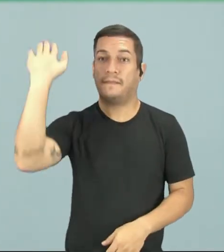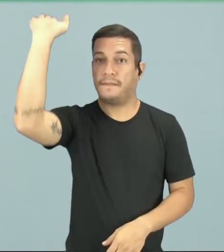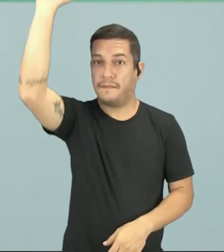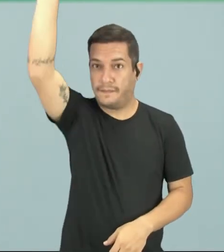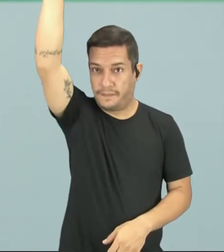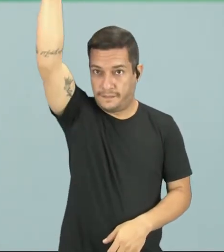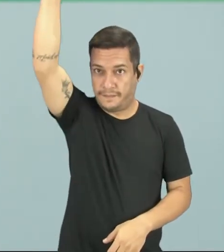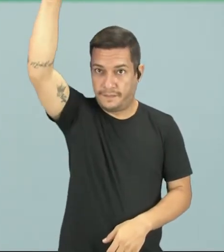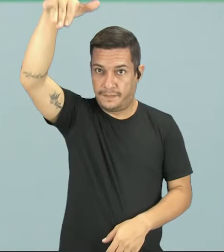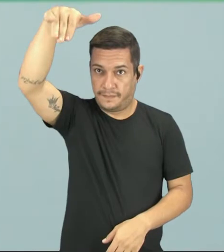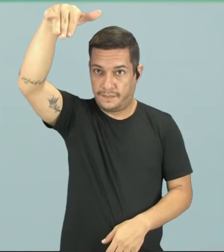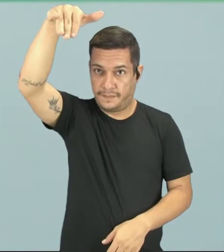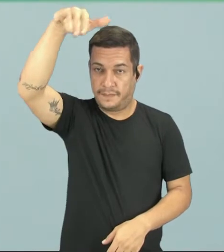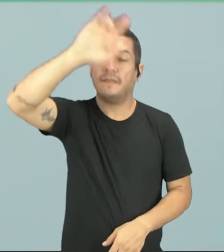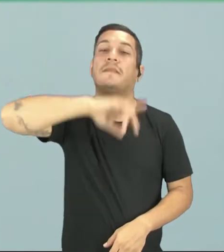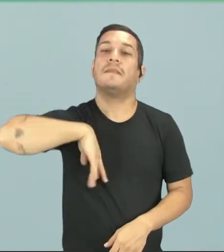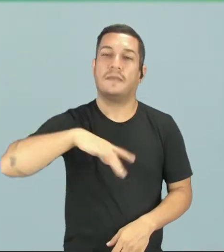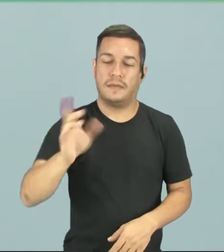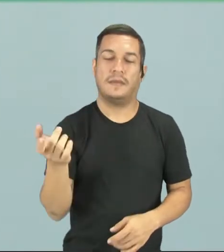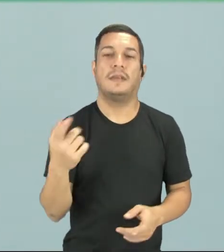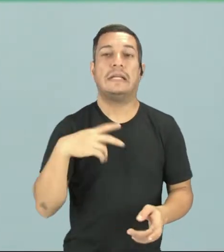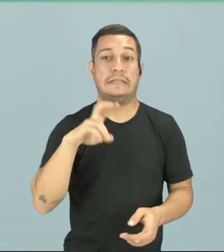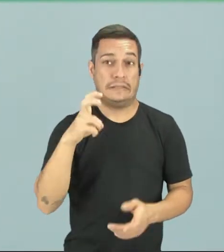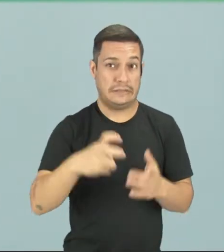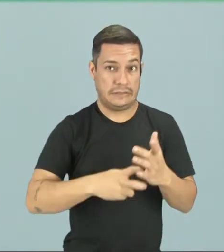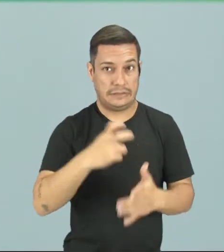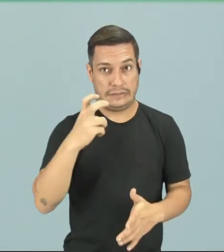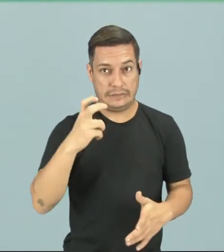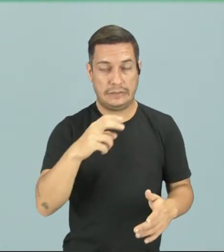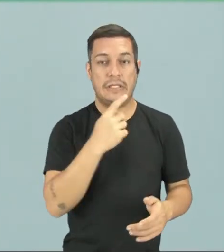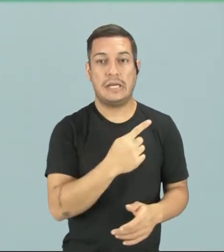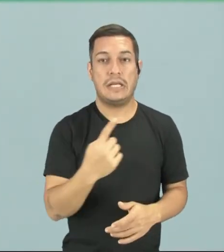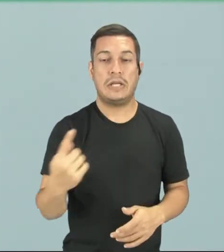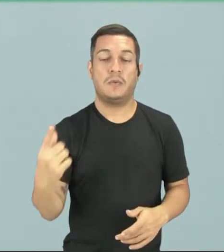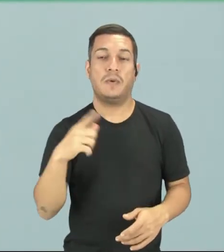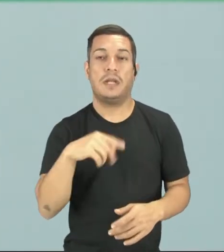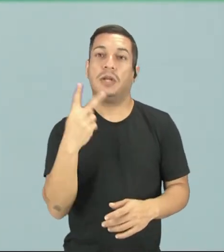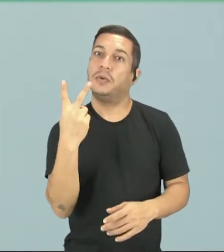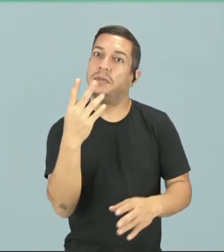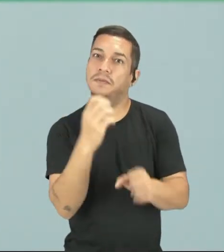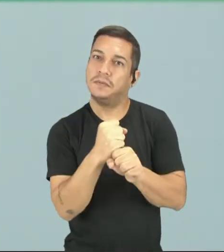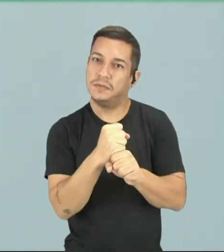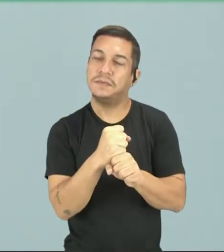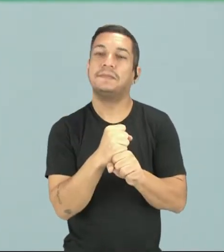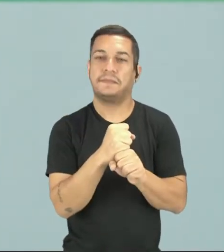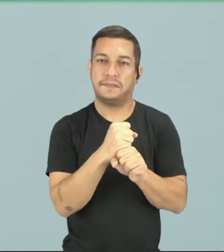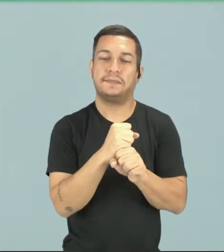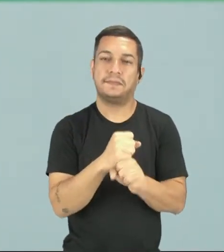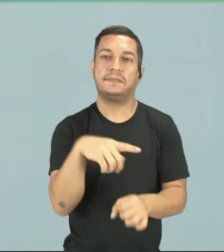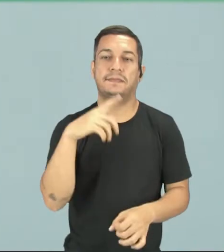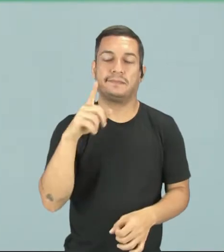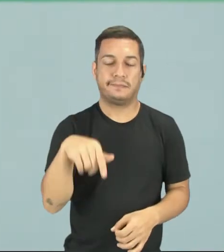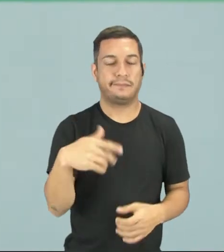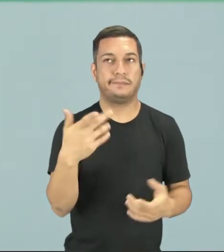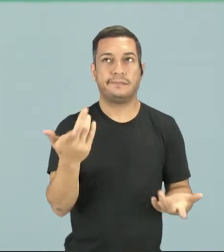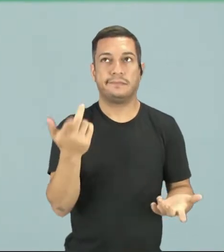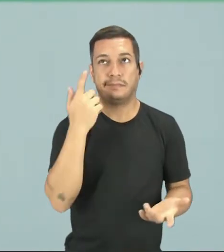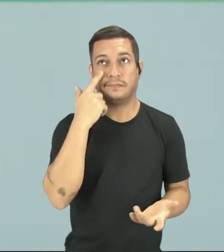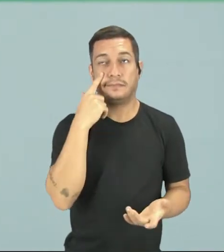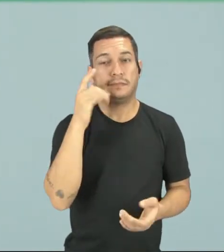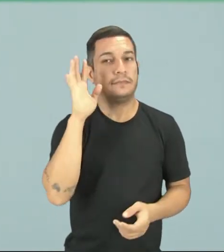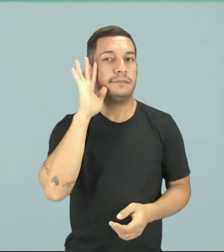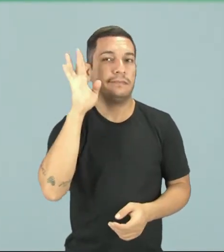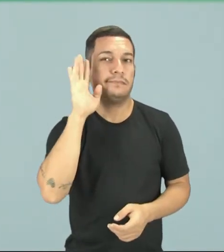5 lances livres de basquete, e cada lance era 2 pontos. E aí a gente